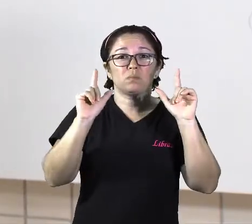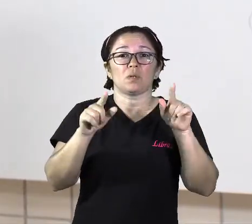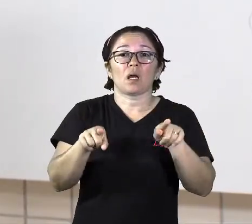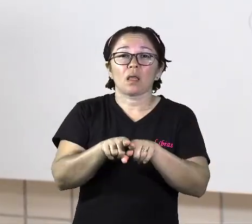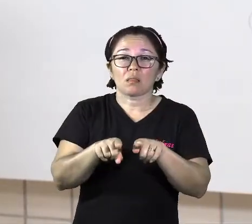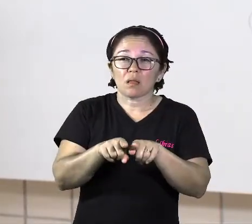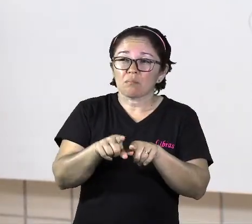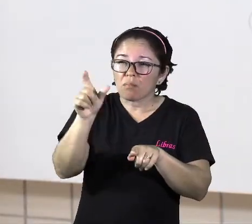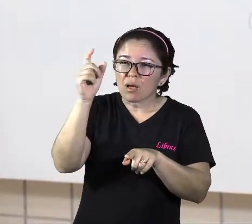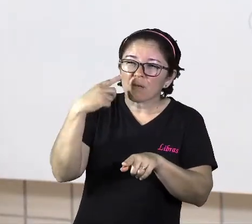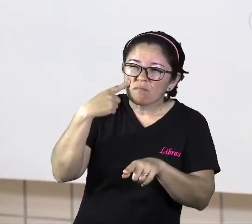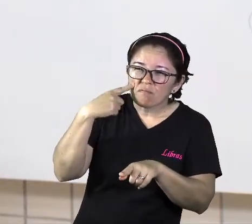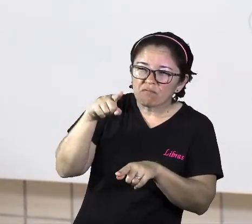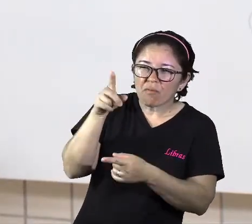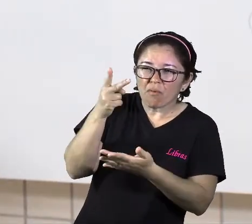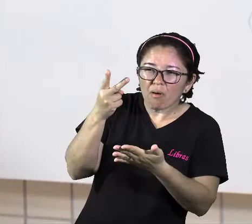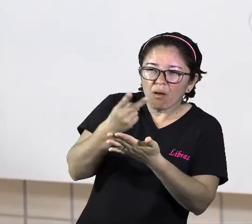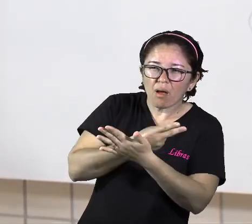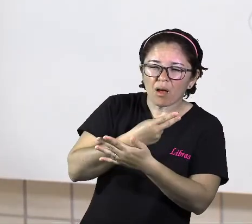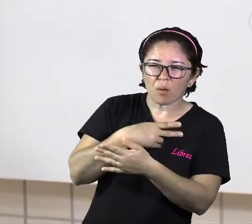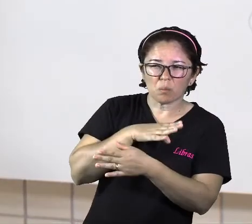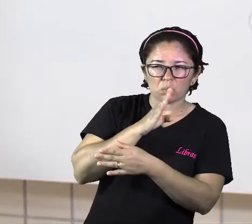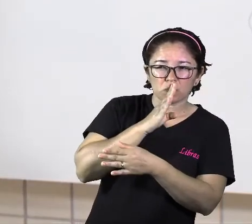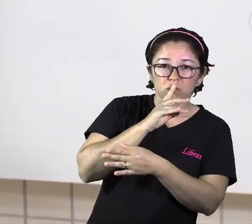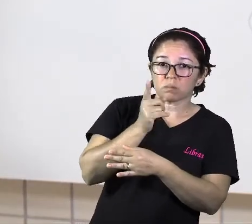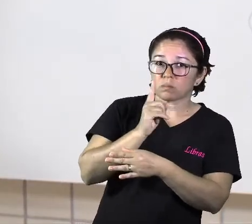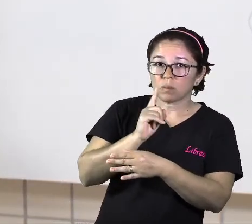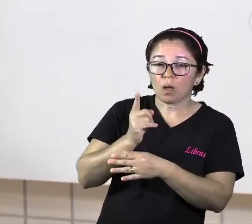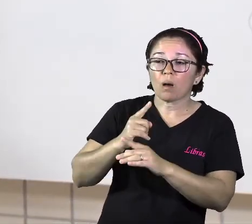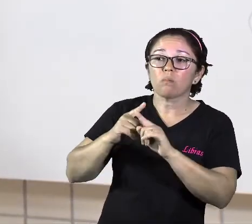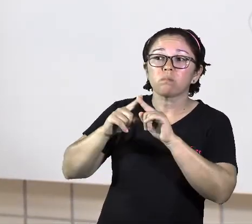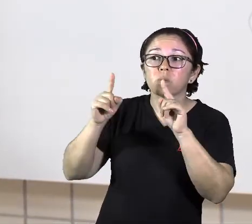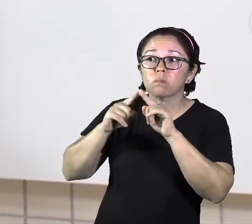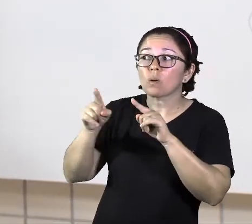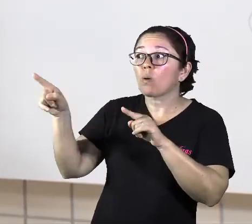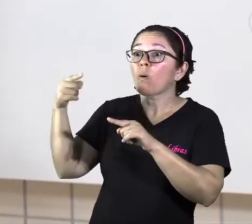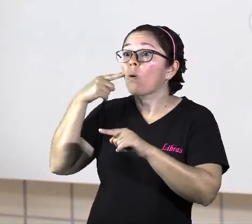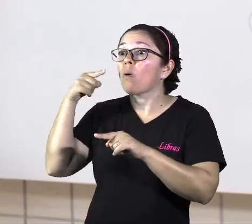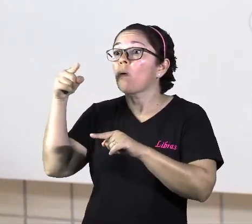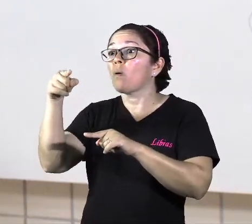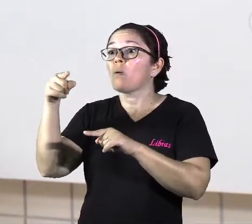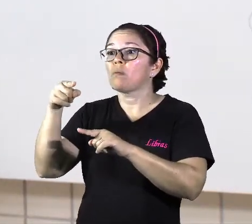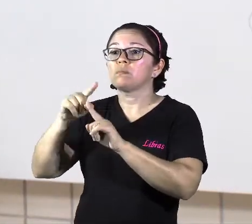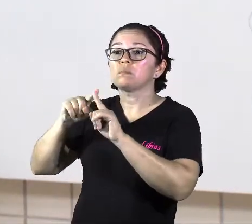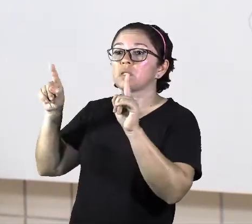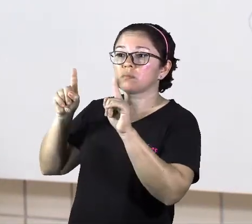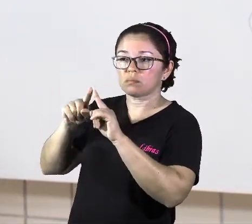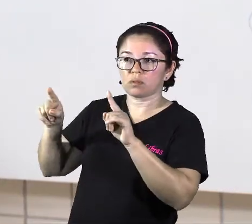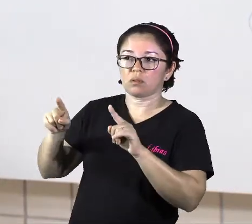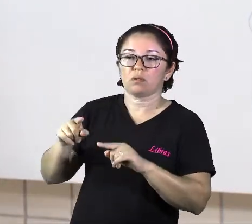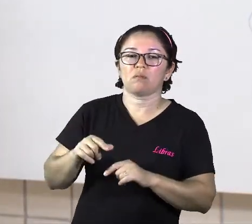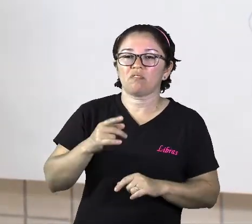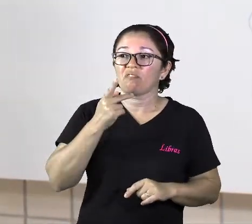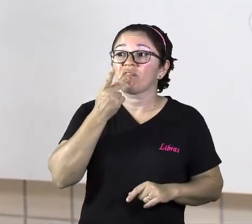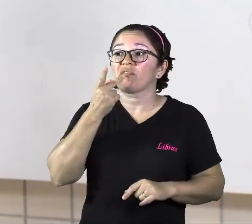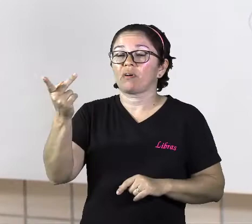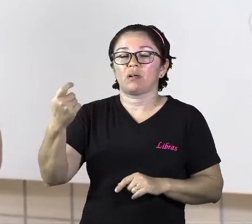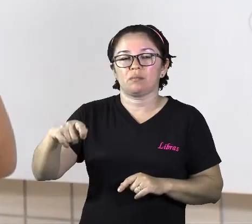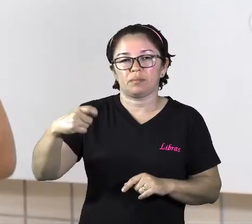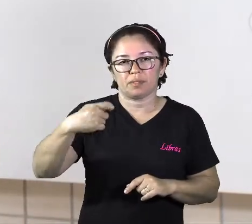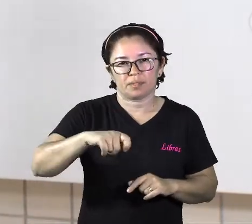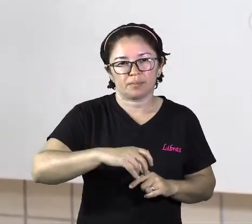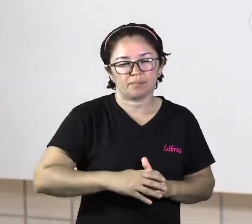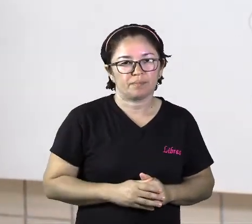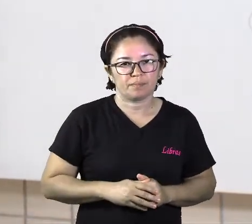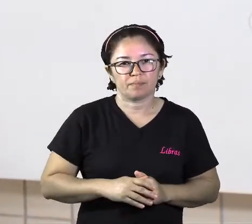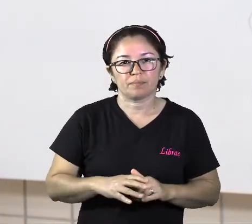tá bom? Venham melhorar esses casos, tá bom? Ou deixar de existir também algum dia, tá bom? Então, eu fiz uma sugestão